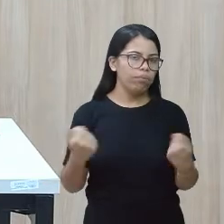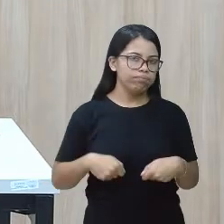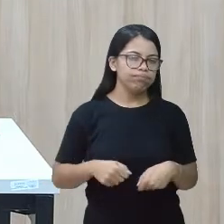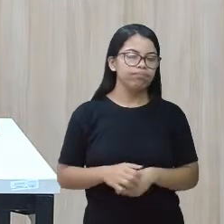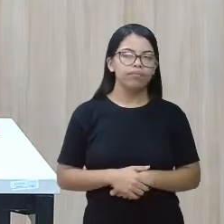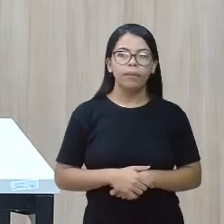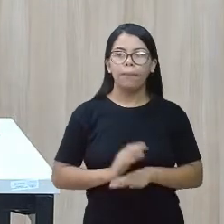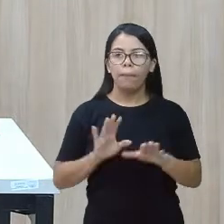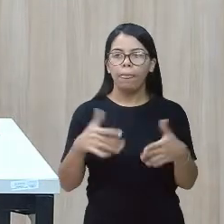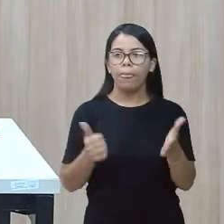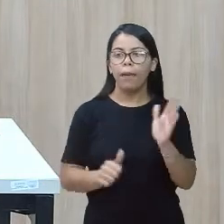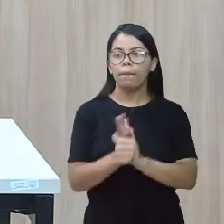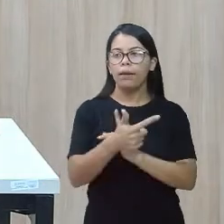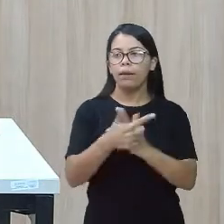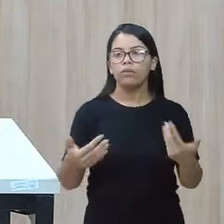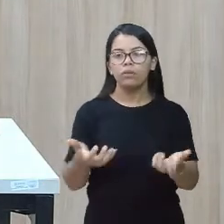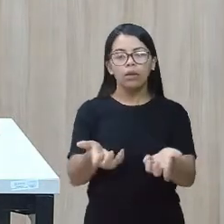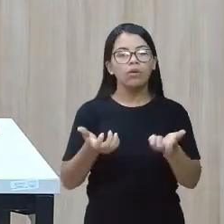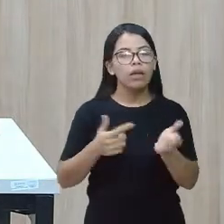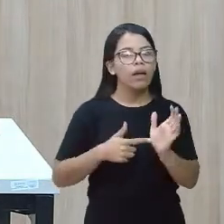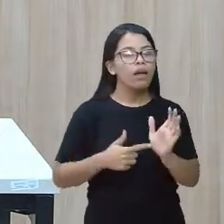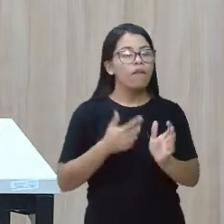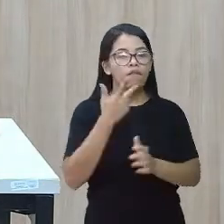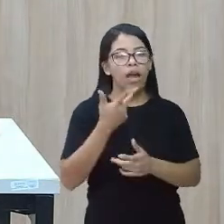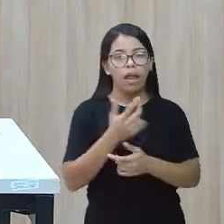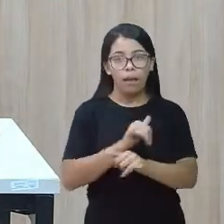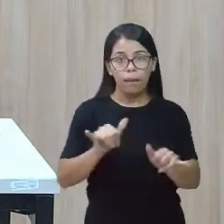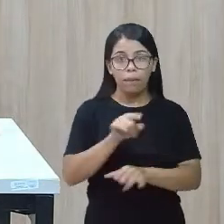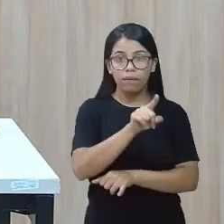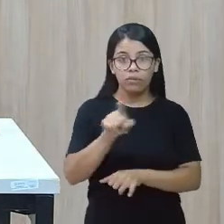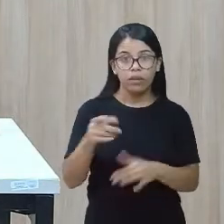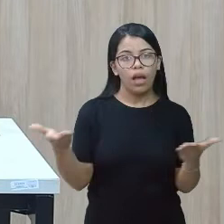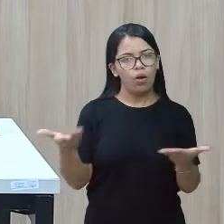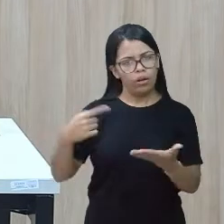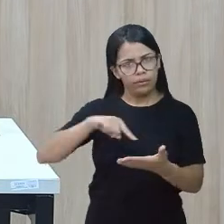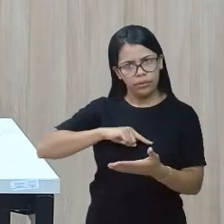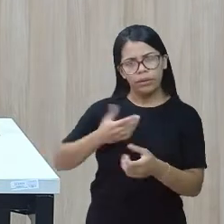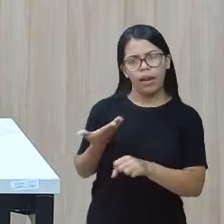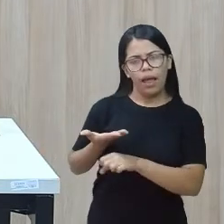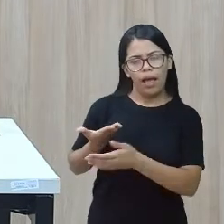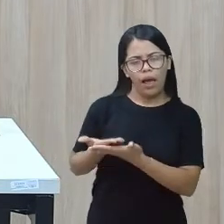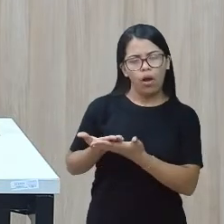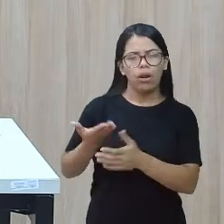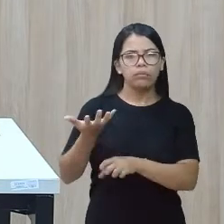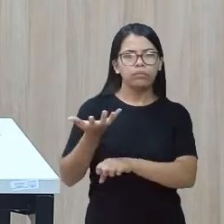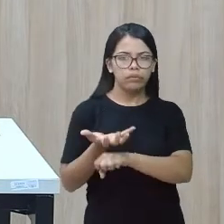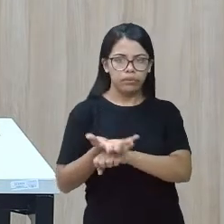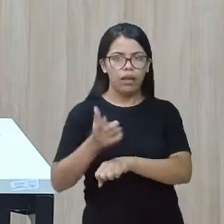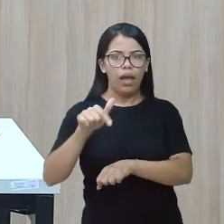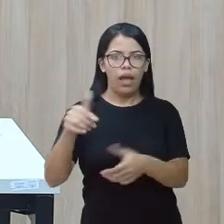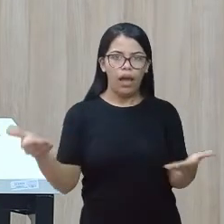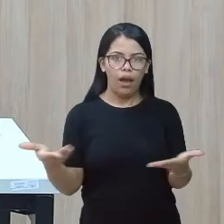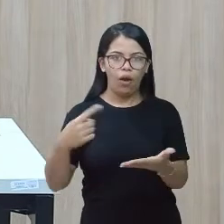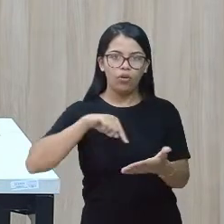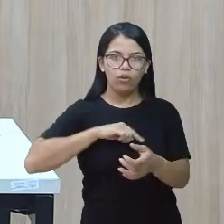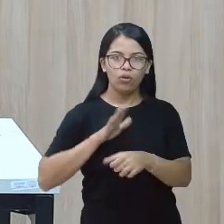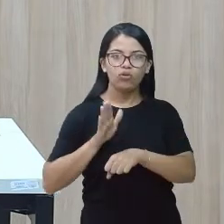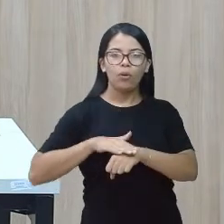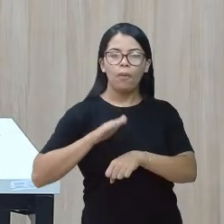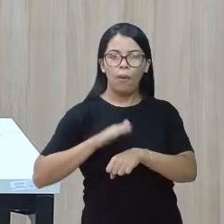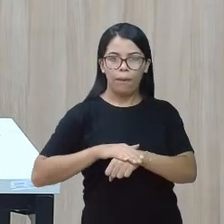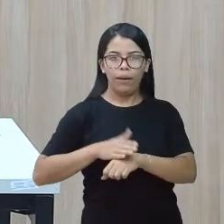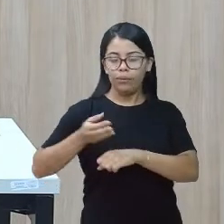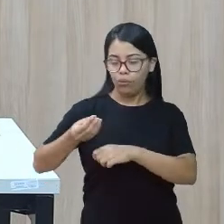lá. Primeira coisa que eu gostaria de falar para vocês, estamos na aula de ciência, né? Esse é o nosso momento ao vivo,